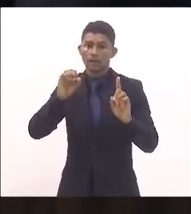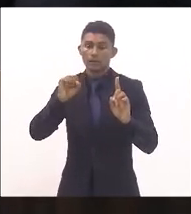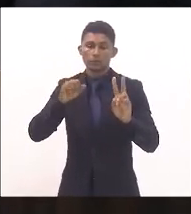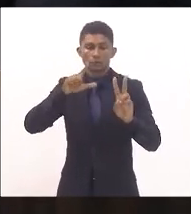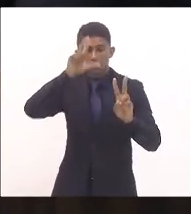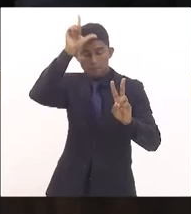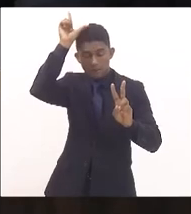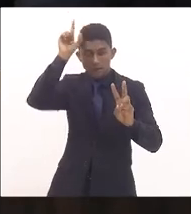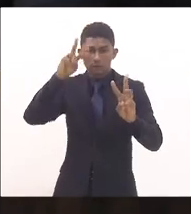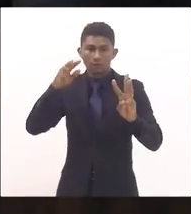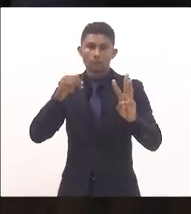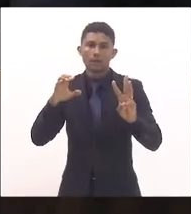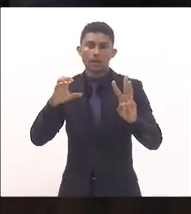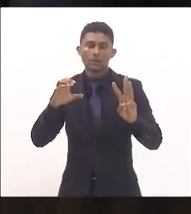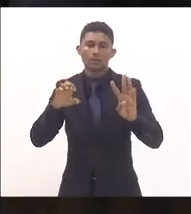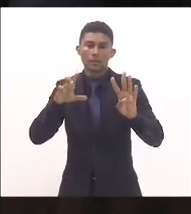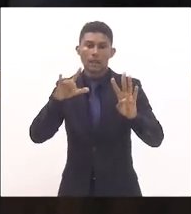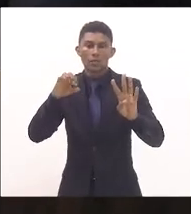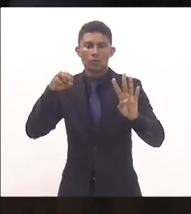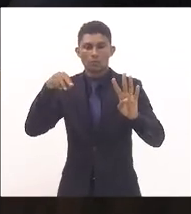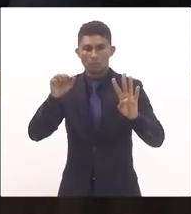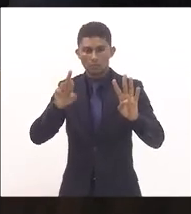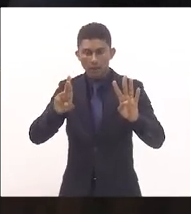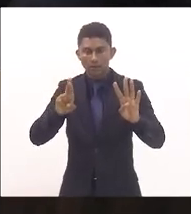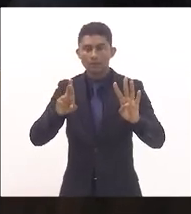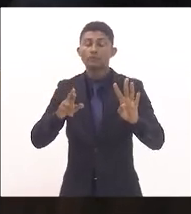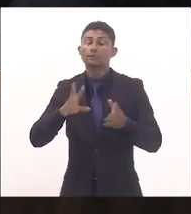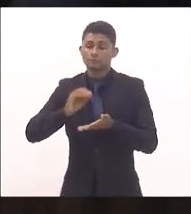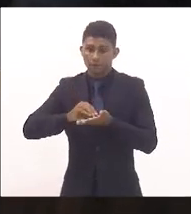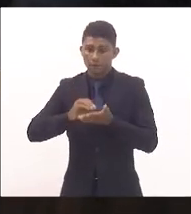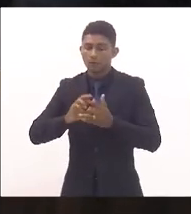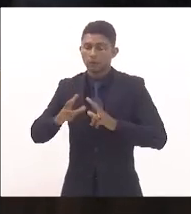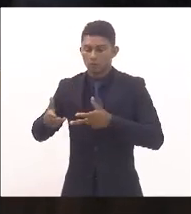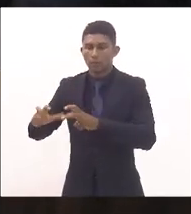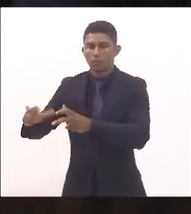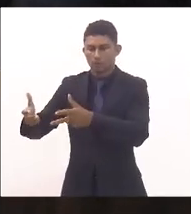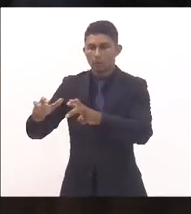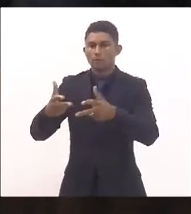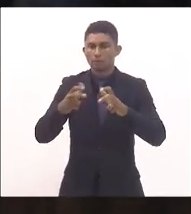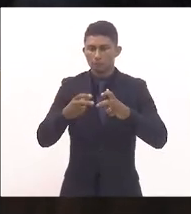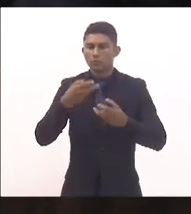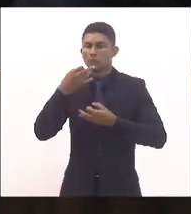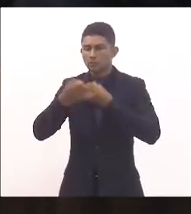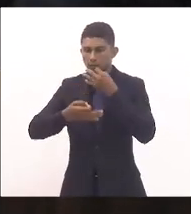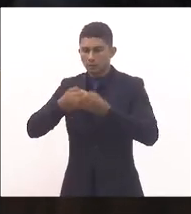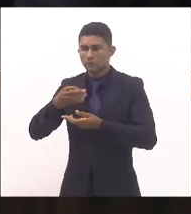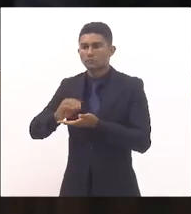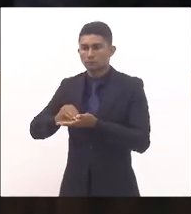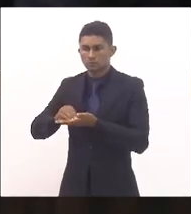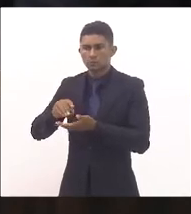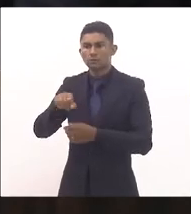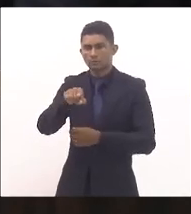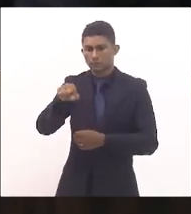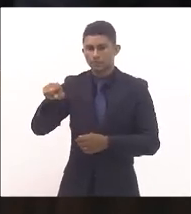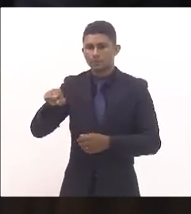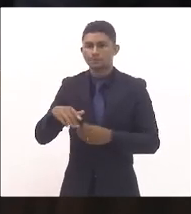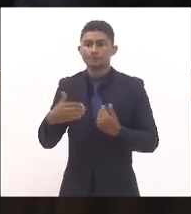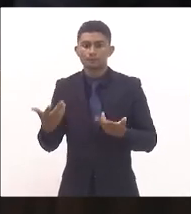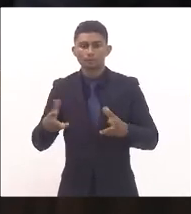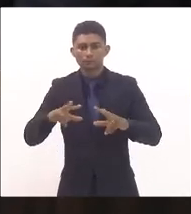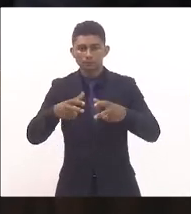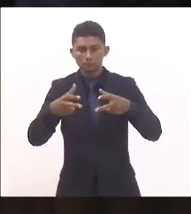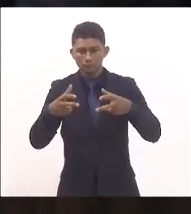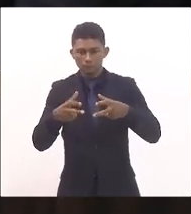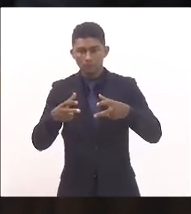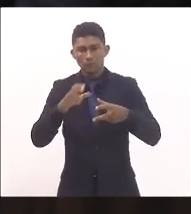Valdeir Carneiro e Eliomar Coelho. Pendendo de pareceres das comissões de Constituição, Justiça, Defesa do Consumidor, Economia e Orçamento. Para emitir parecer